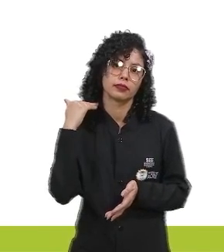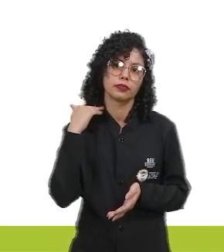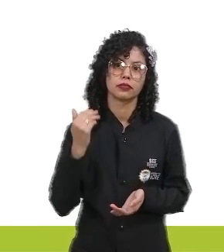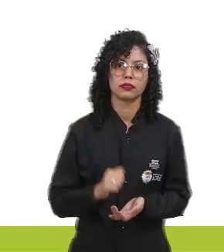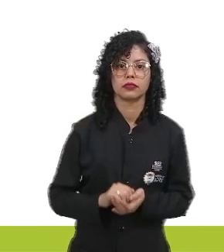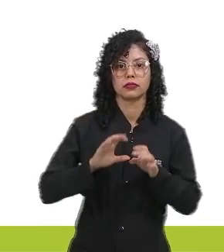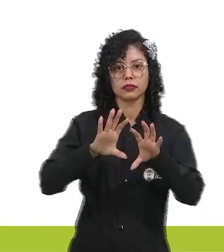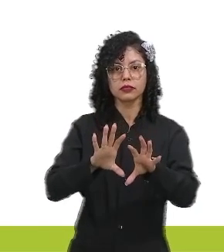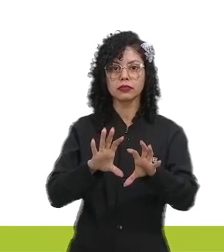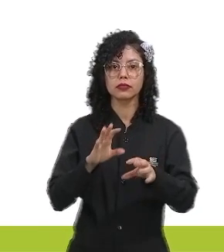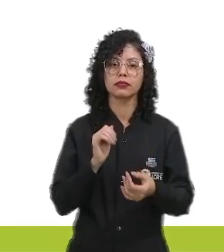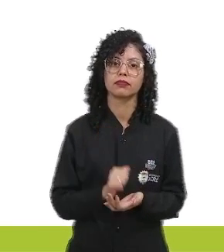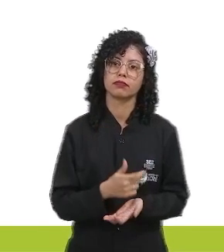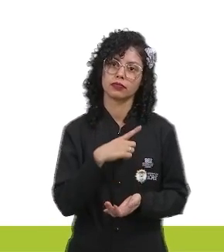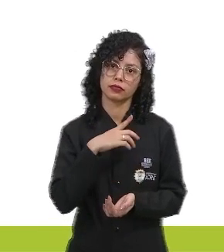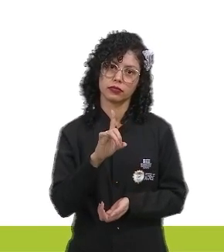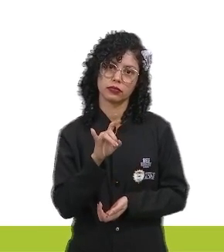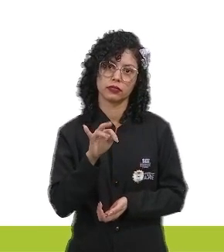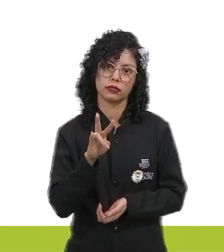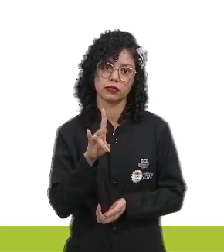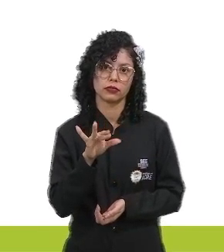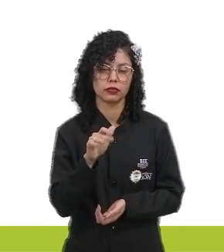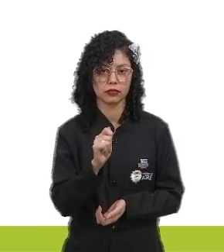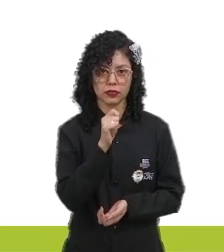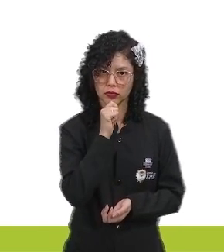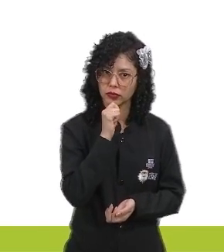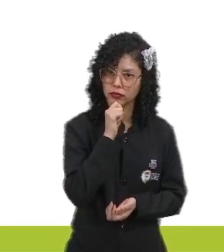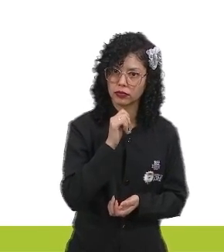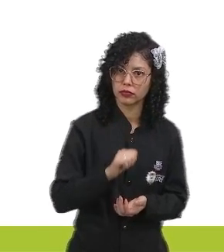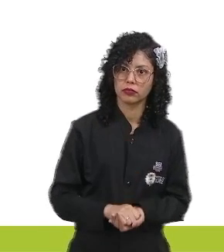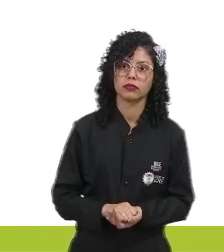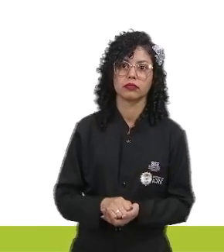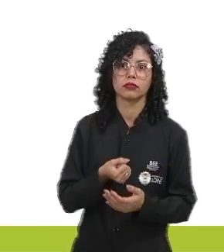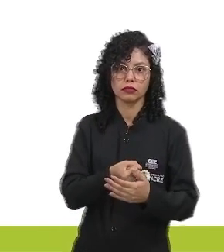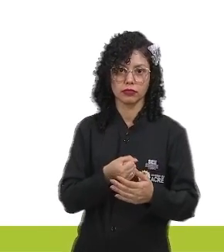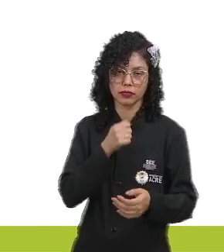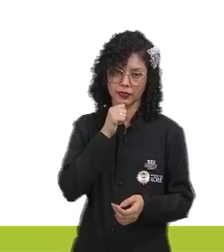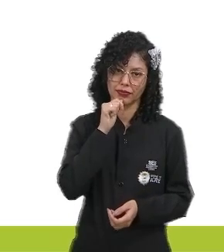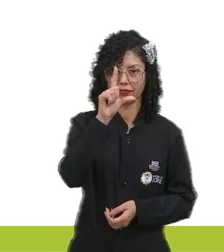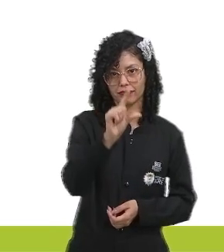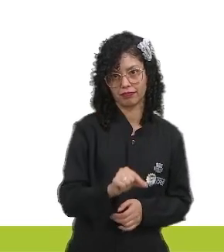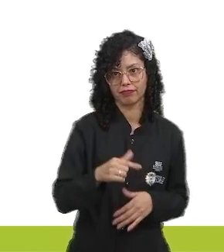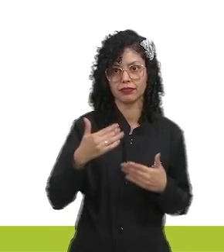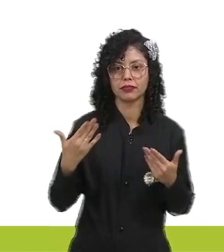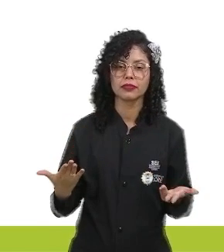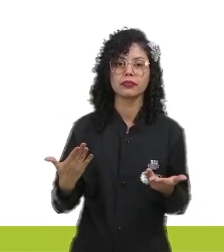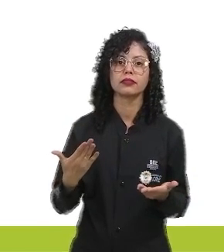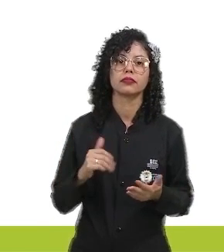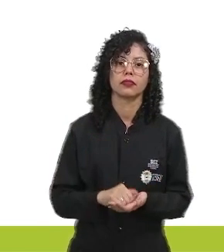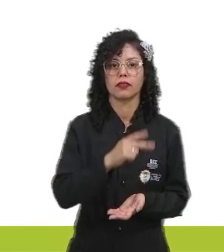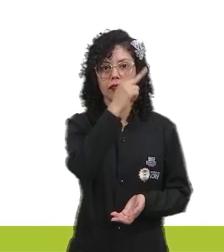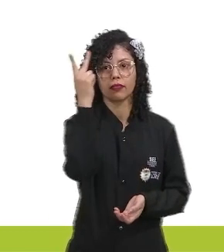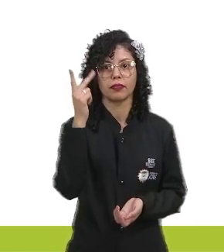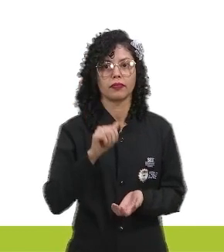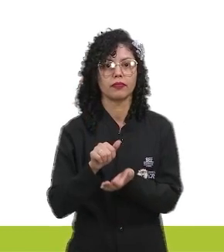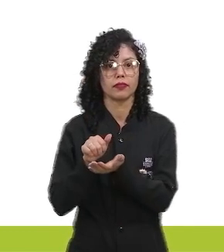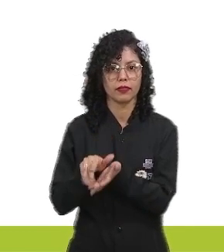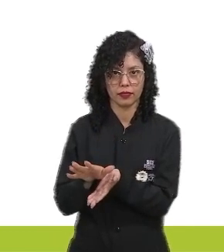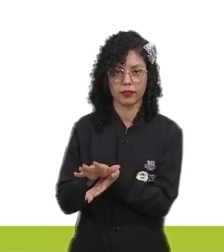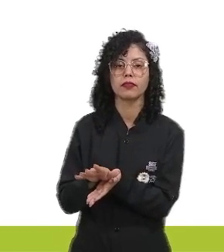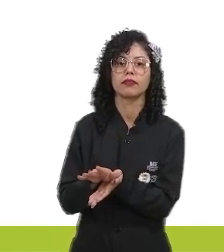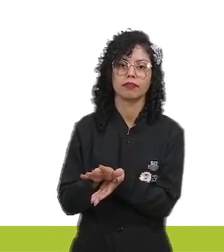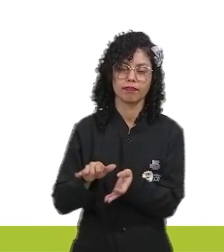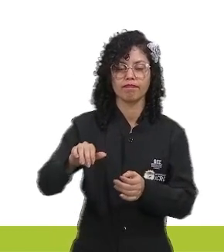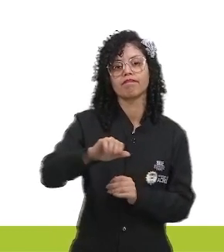assim, contrair dívidas. E como a corda sempre arrebenta do lado mais fraco, né? Os empregados acabaram sendo os primeiros